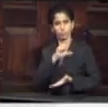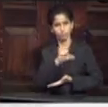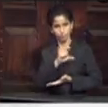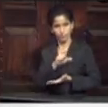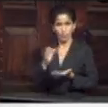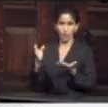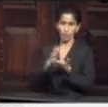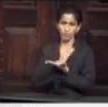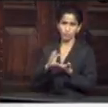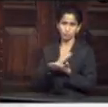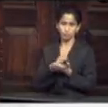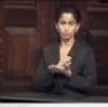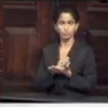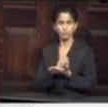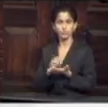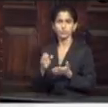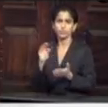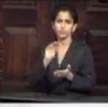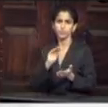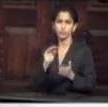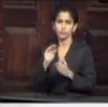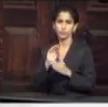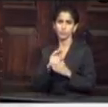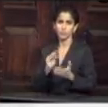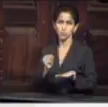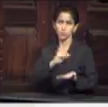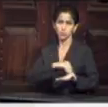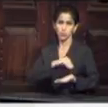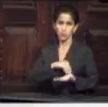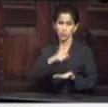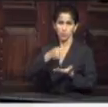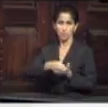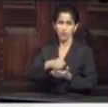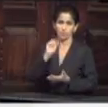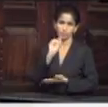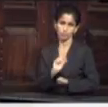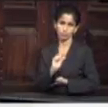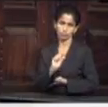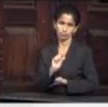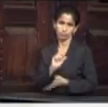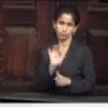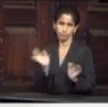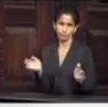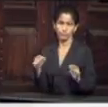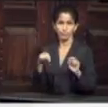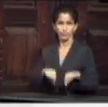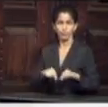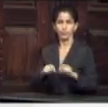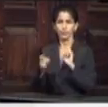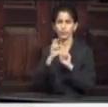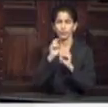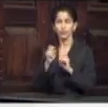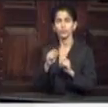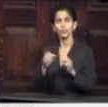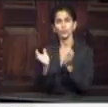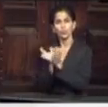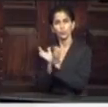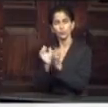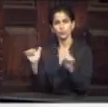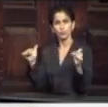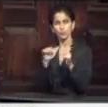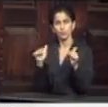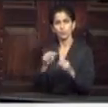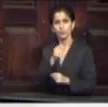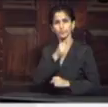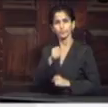do salário mínimo nacional. Agora, o que está sendo discutido aqui, especialmente para os jornalistas, quer